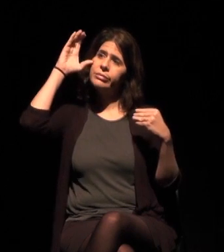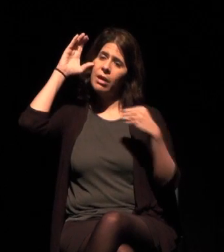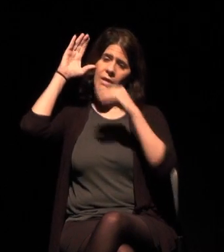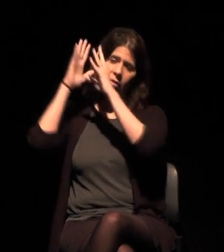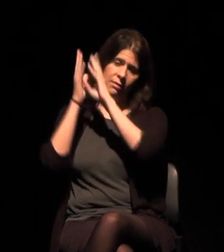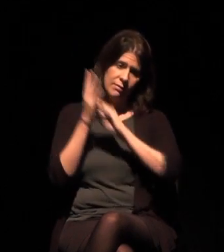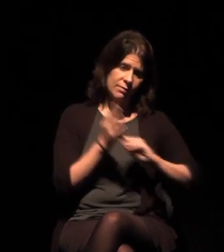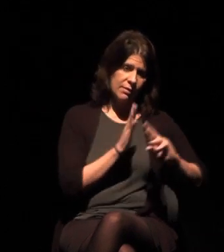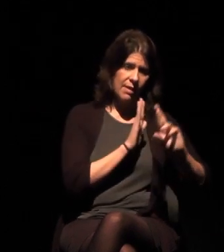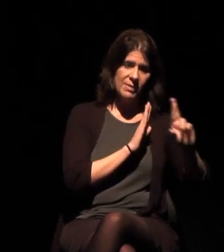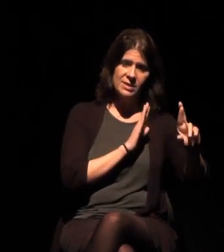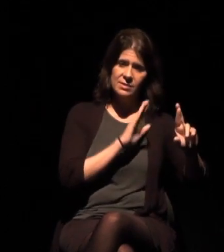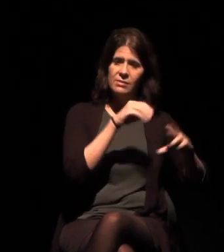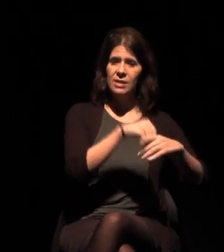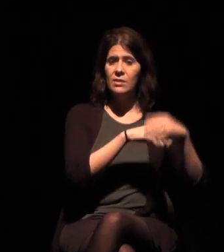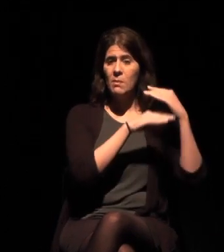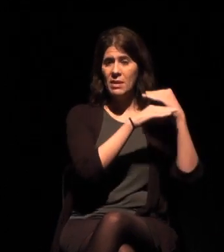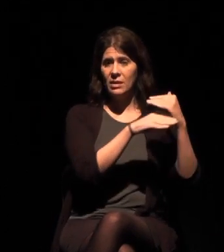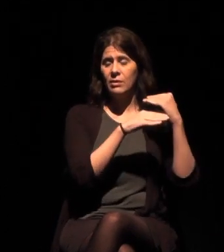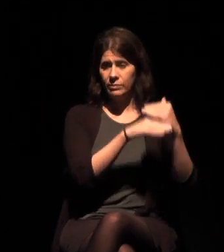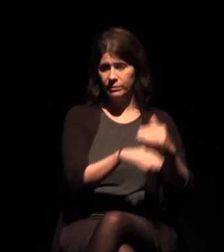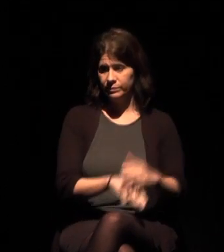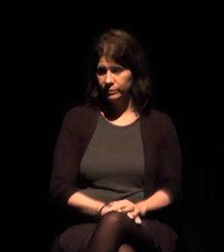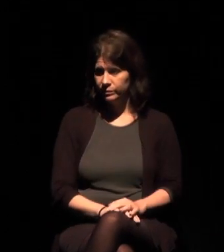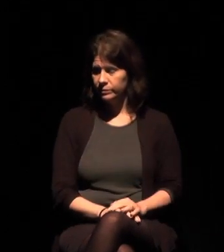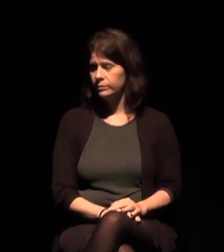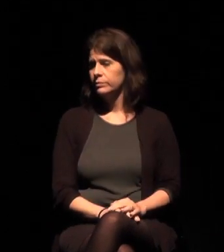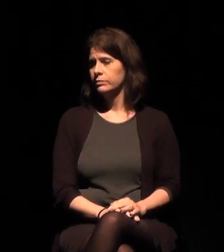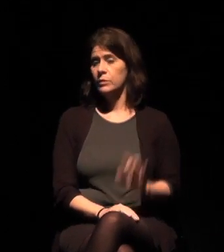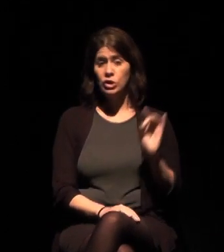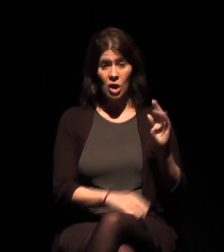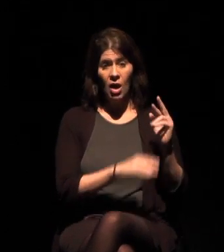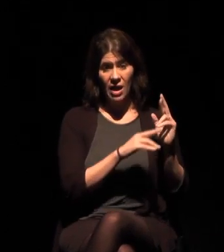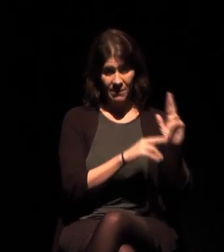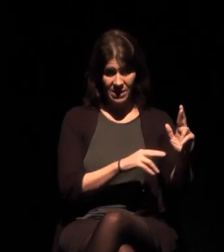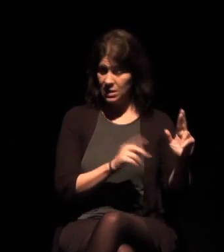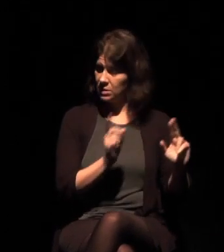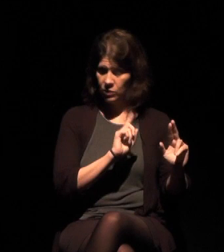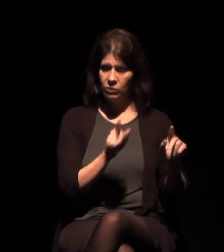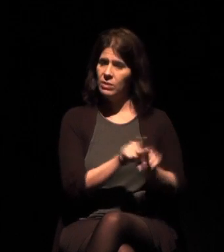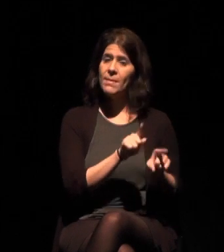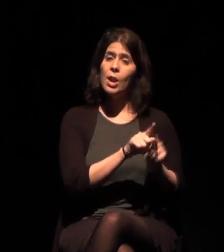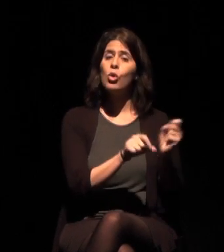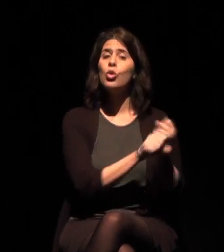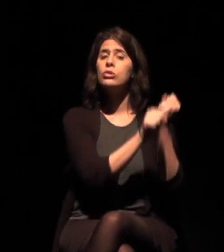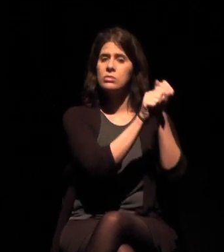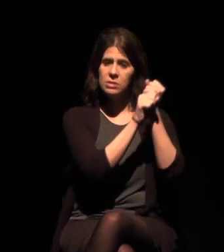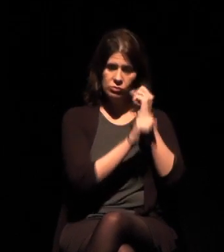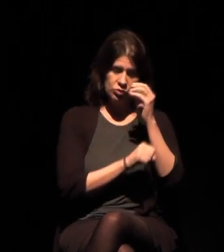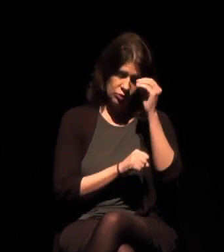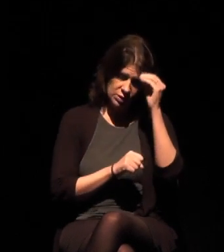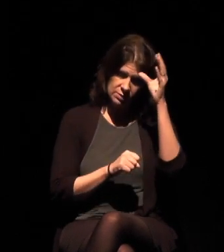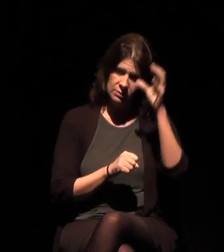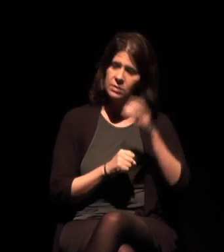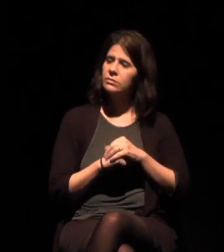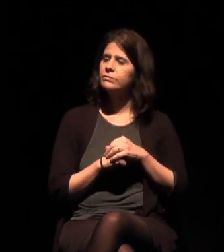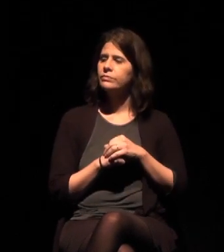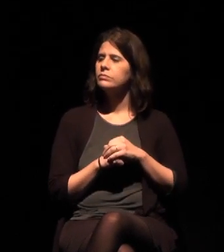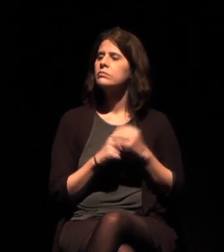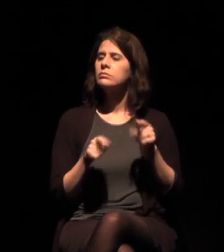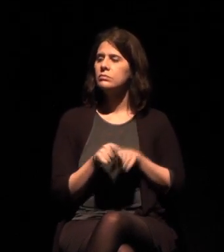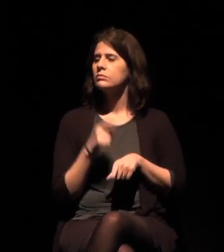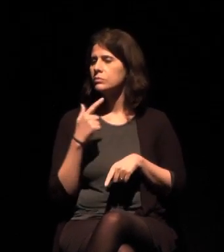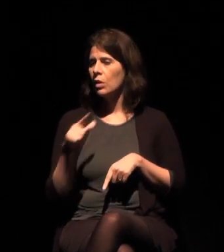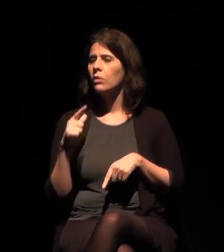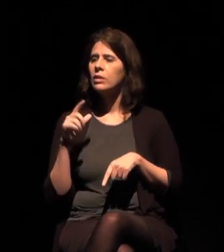apenas na interpretação mas na construção de uma outra concretamente como as duas áreas de representação de conhecimento tomar